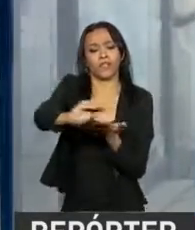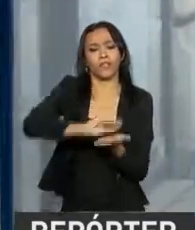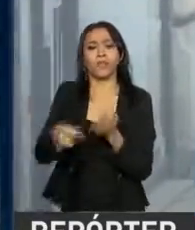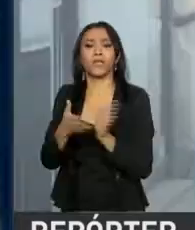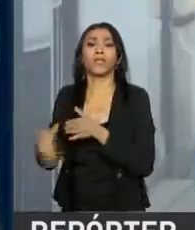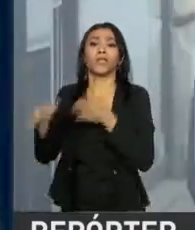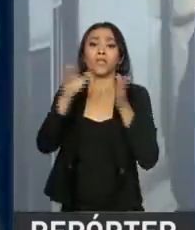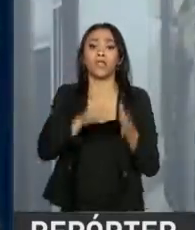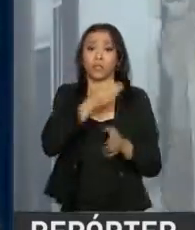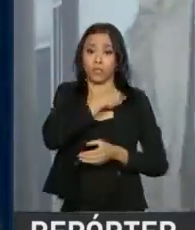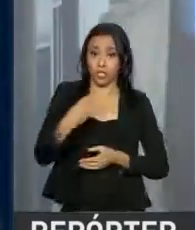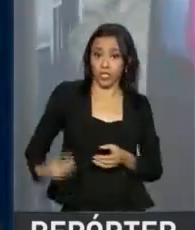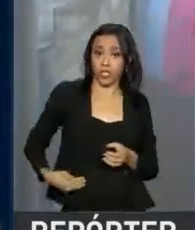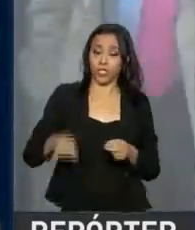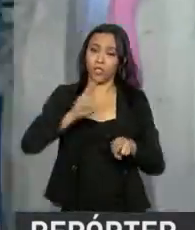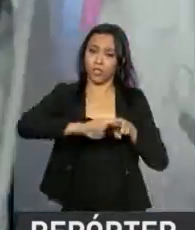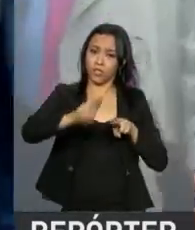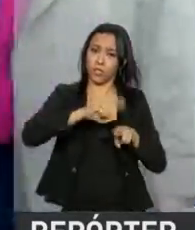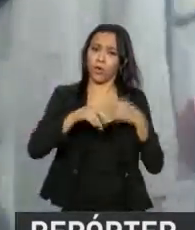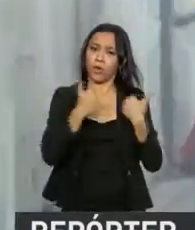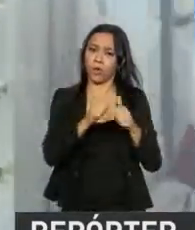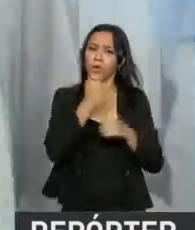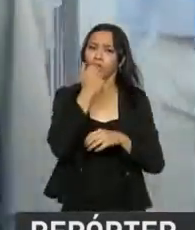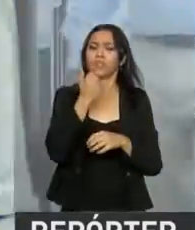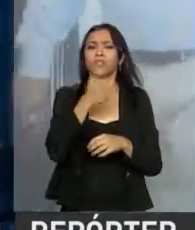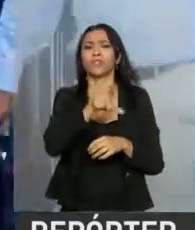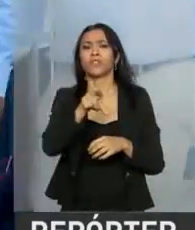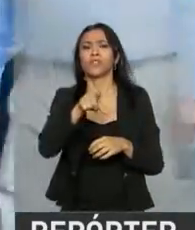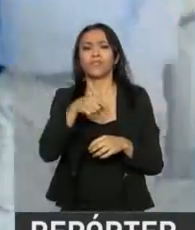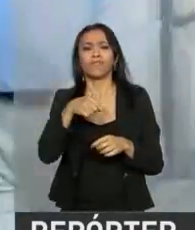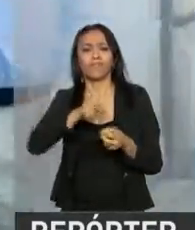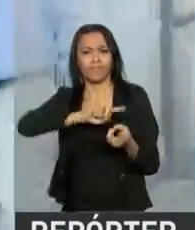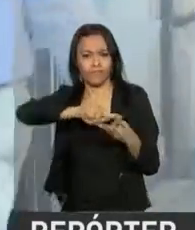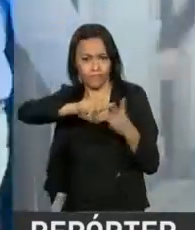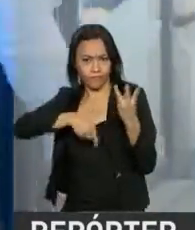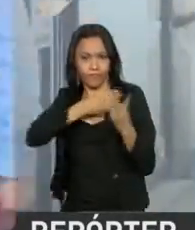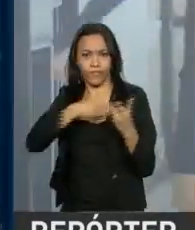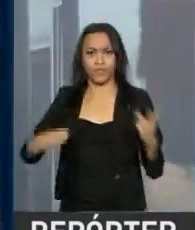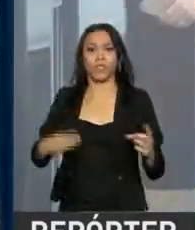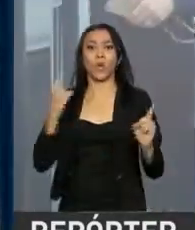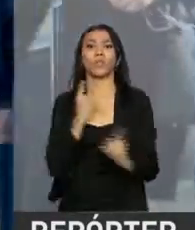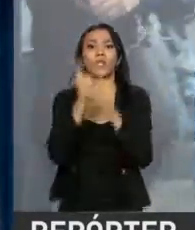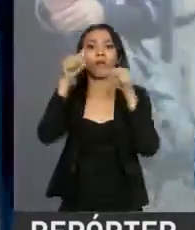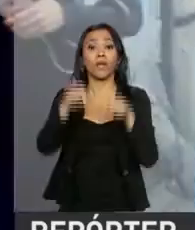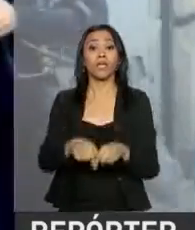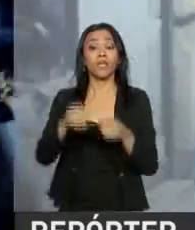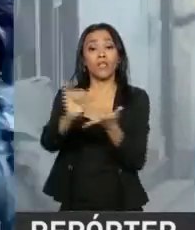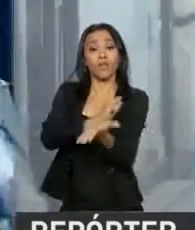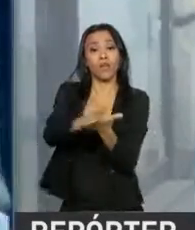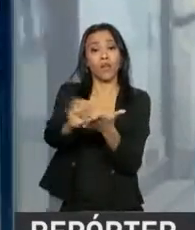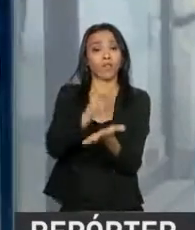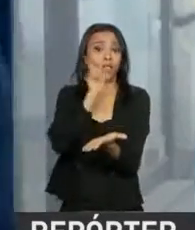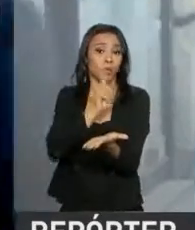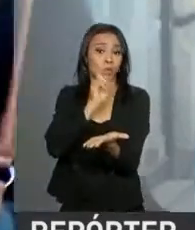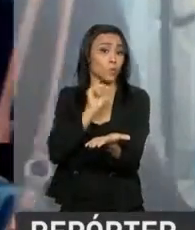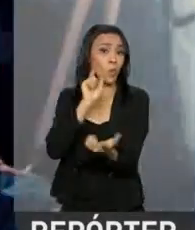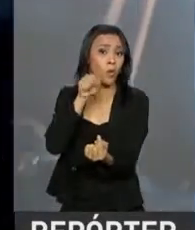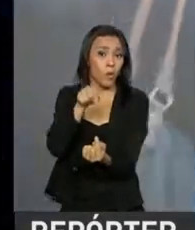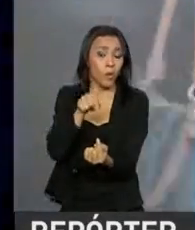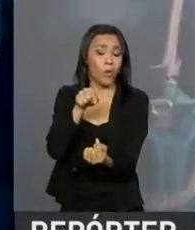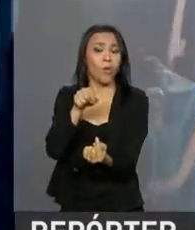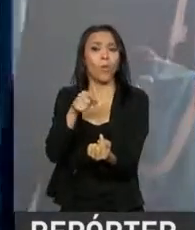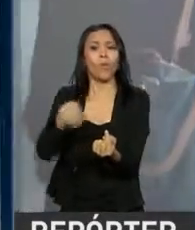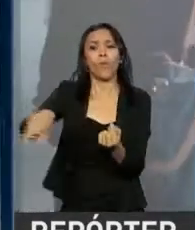dos Transportes, Minas e Energia e Meio Ambiente se encontraram nesta segunda-feira aqui em Nova York, nos Estados Unidos, com